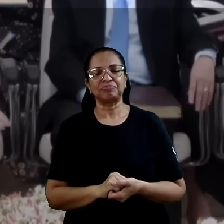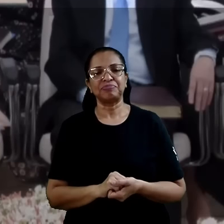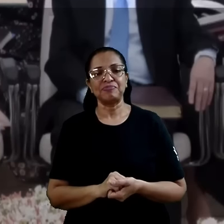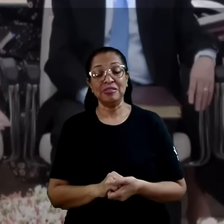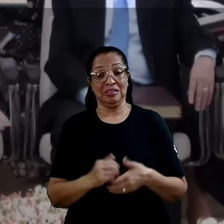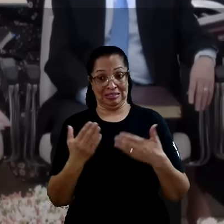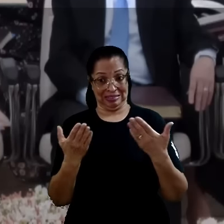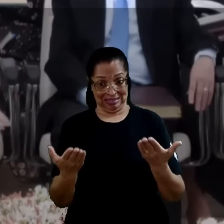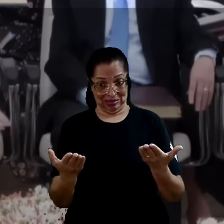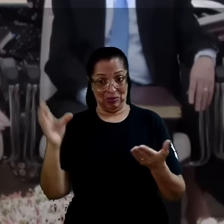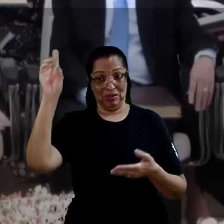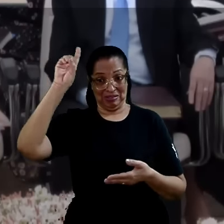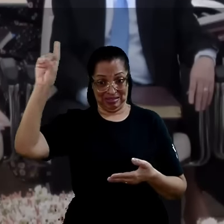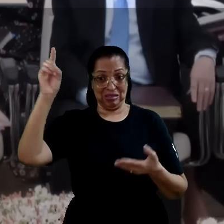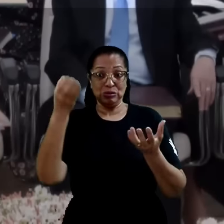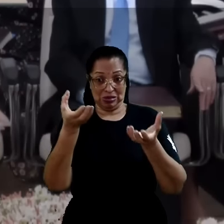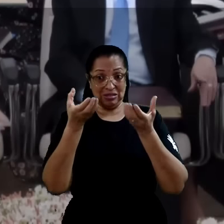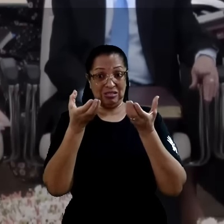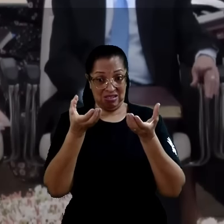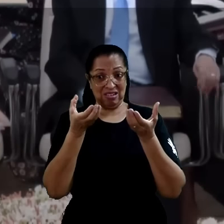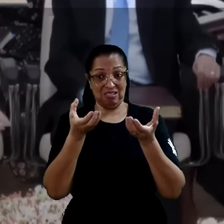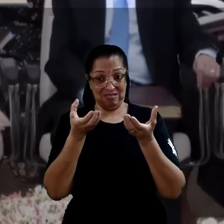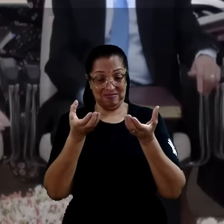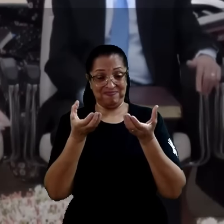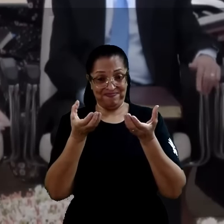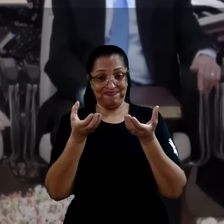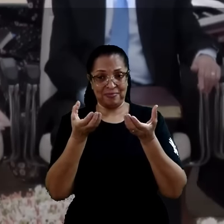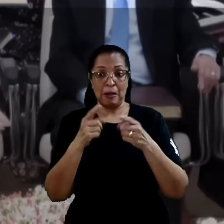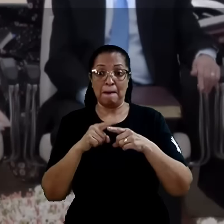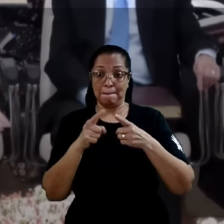ele mas eu quero fazer por você